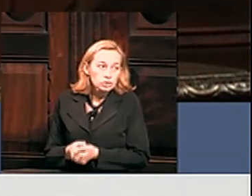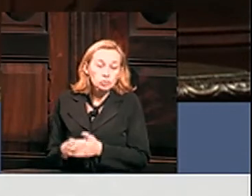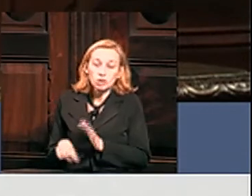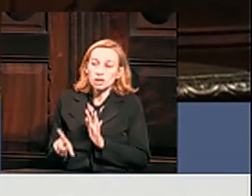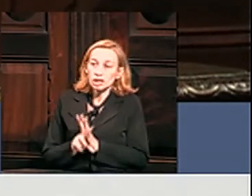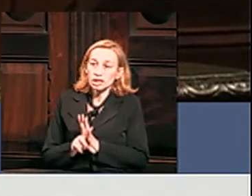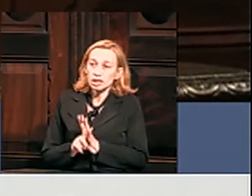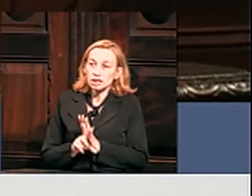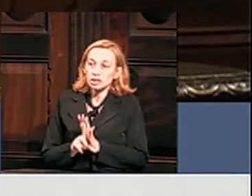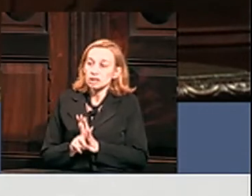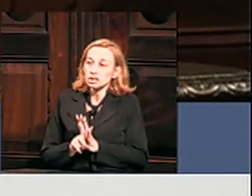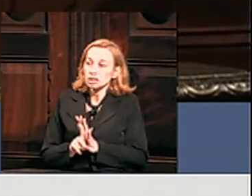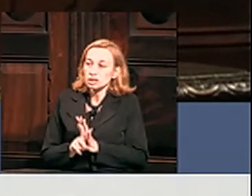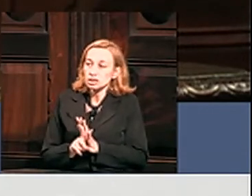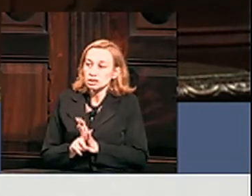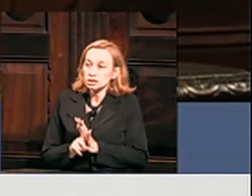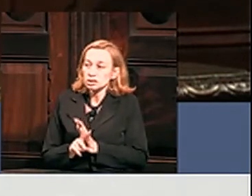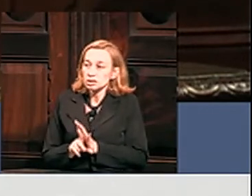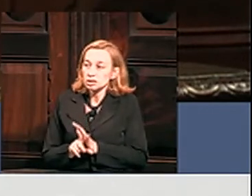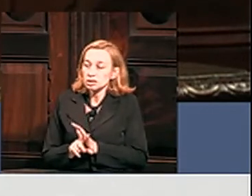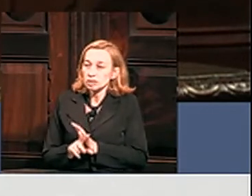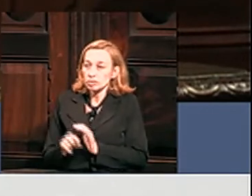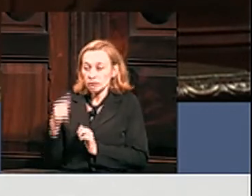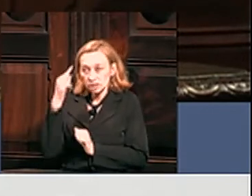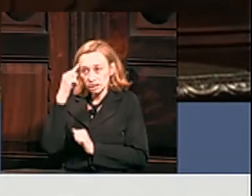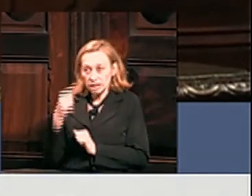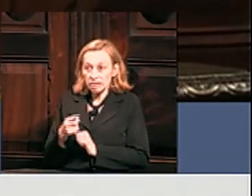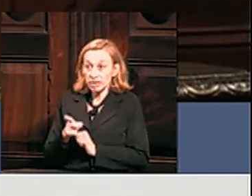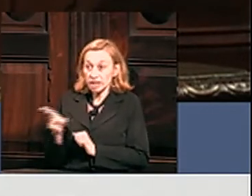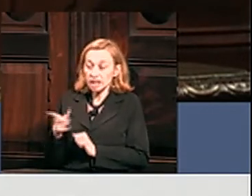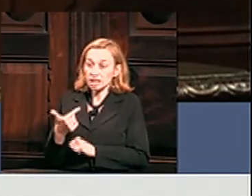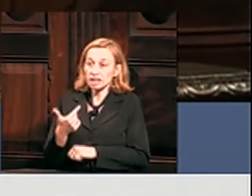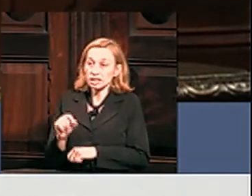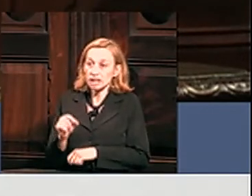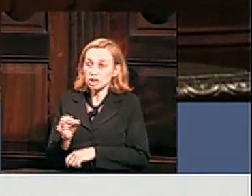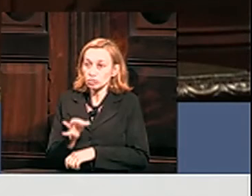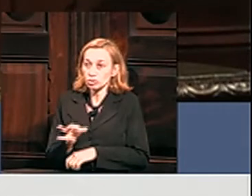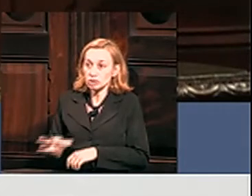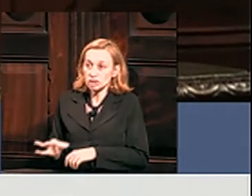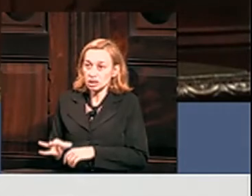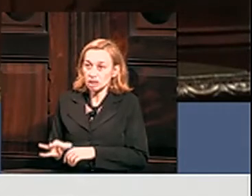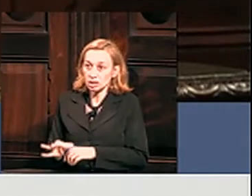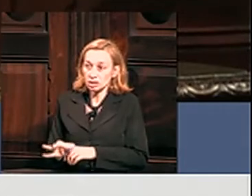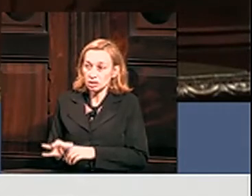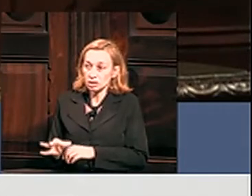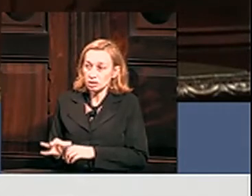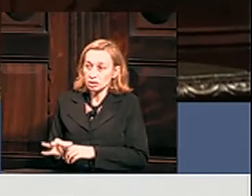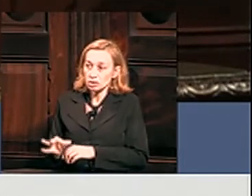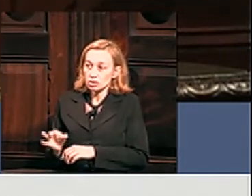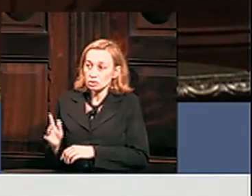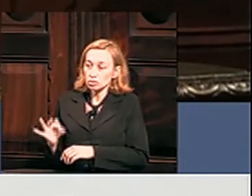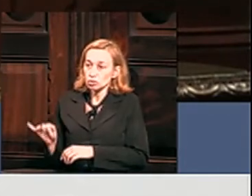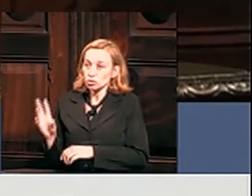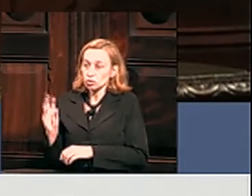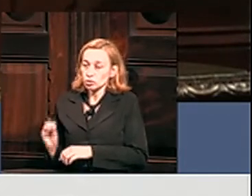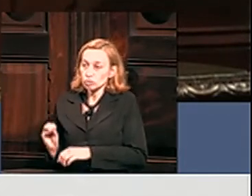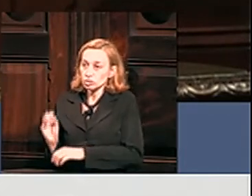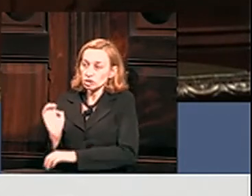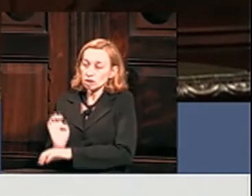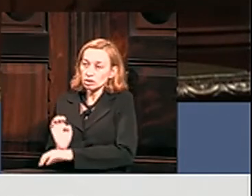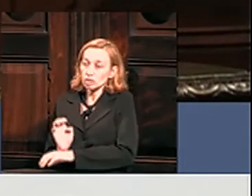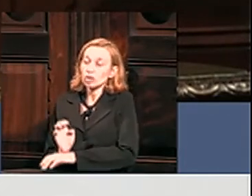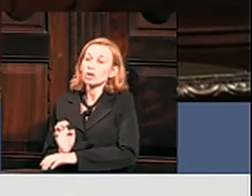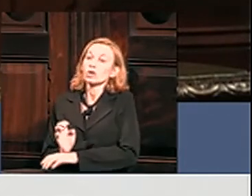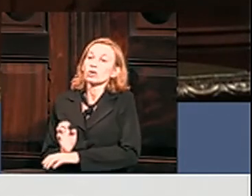determinava que ele investisse 10% do Fundo Estadual de Combate à Pobreza